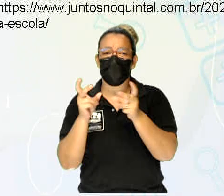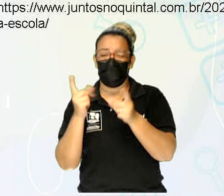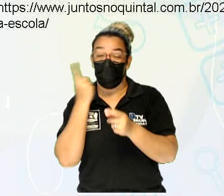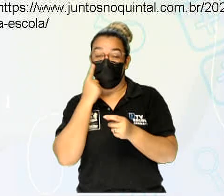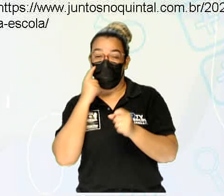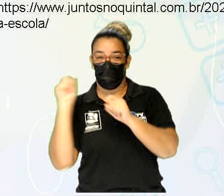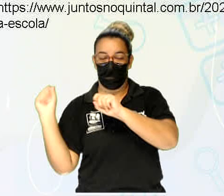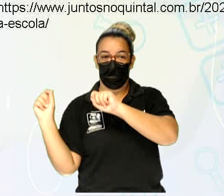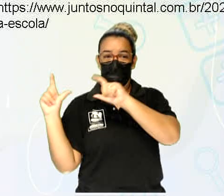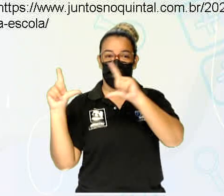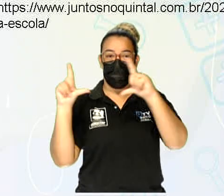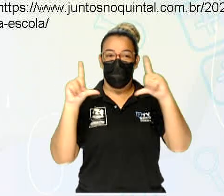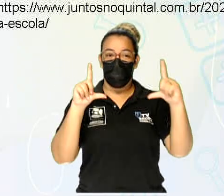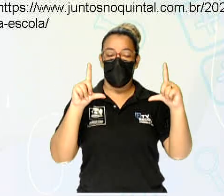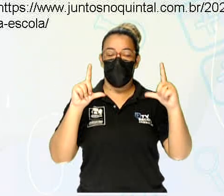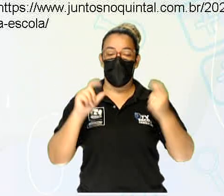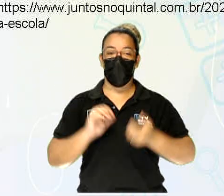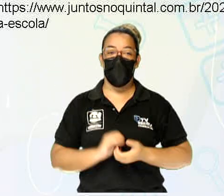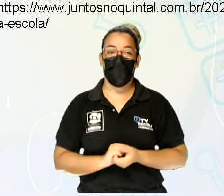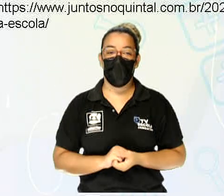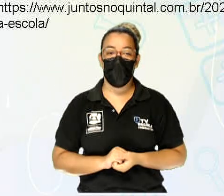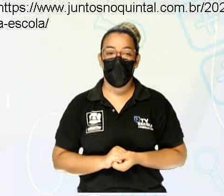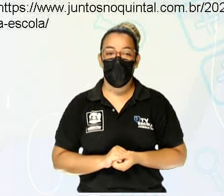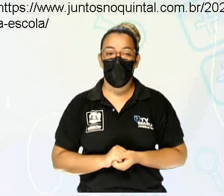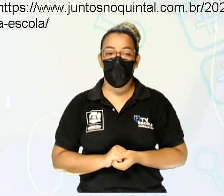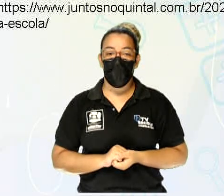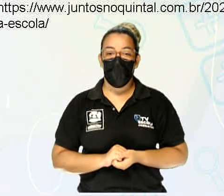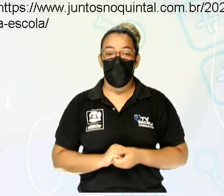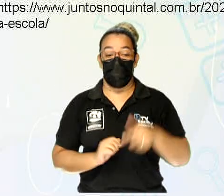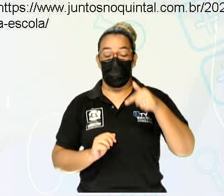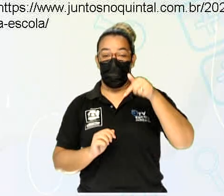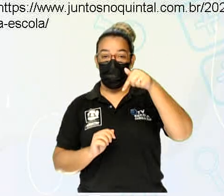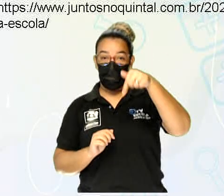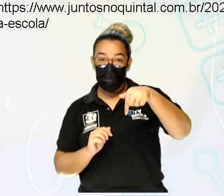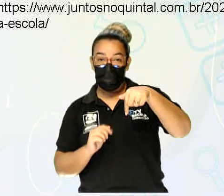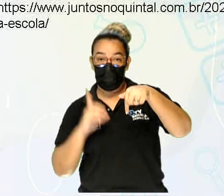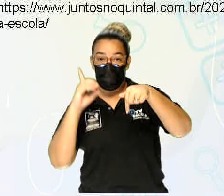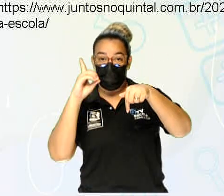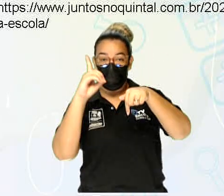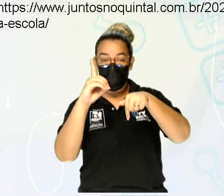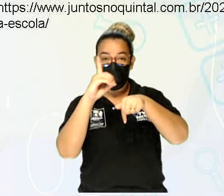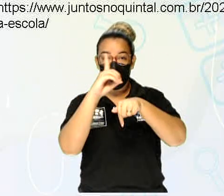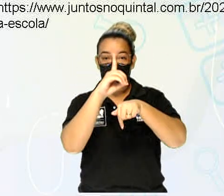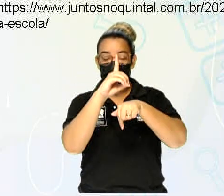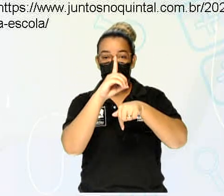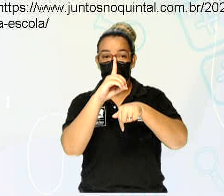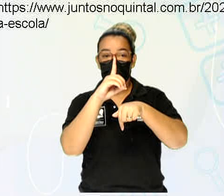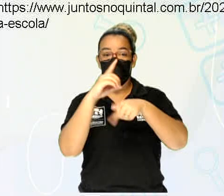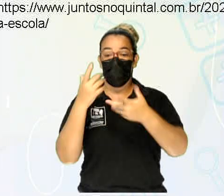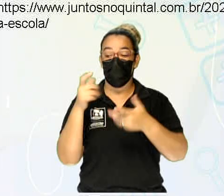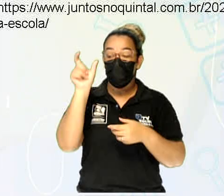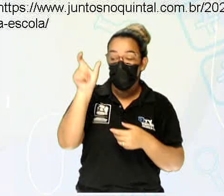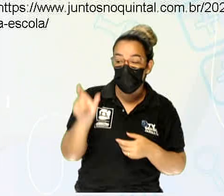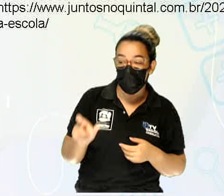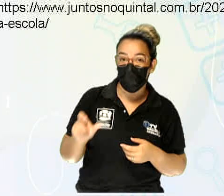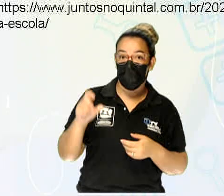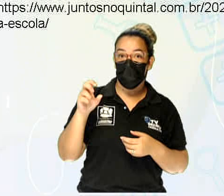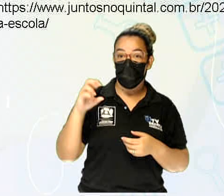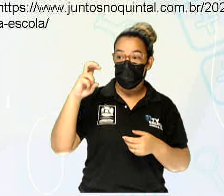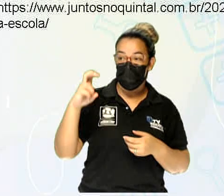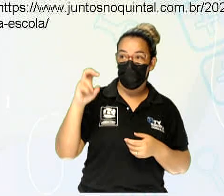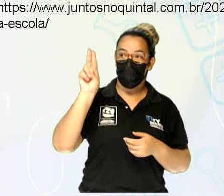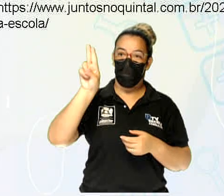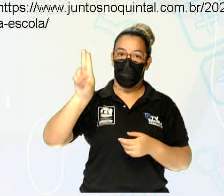certo? No material dourado, as 7 dezenas, as 7 barrinhas e as 5 unidades, os 5